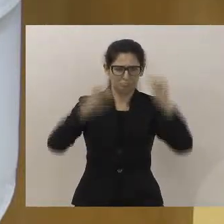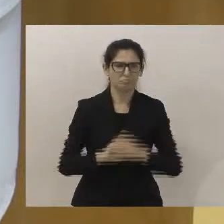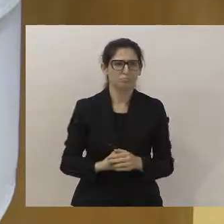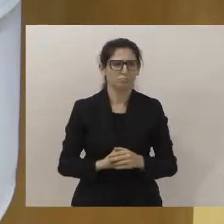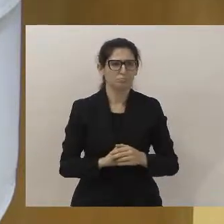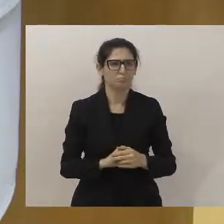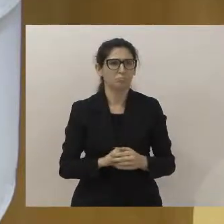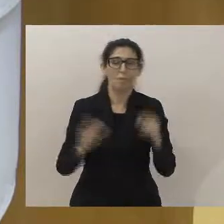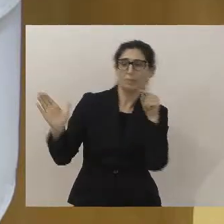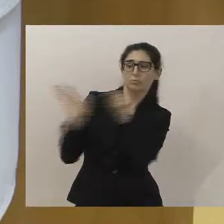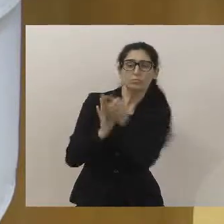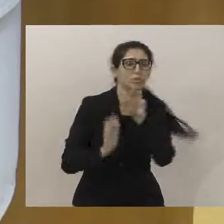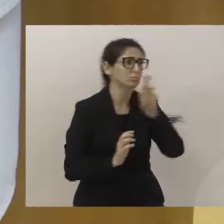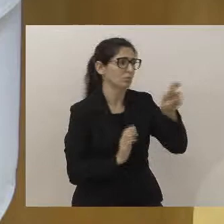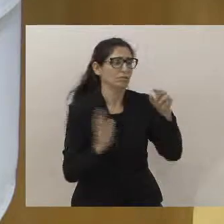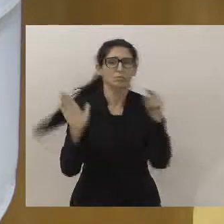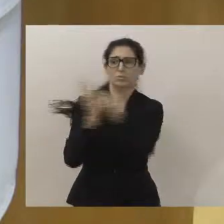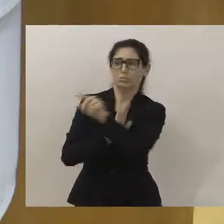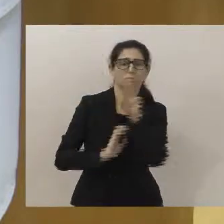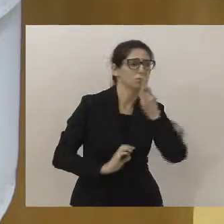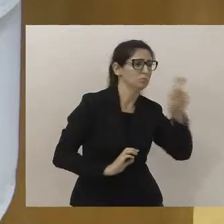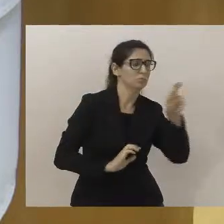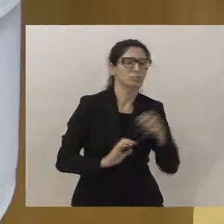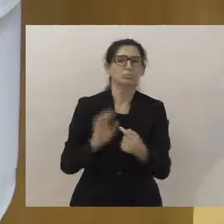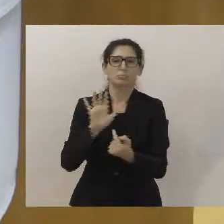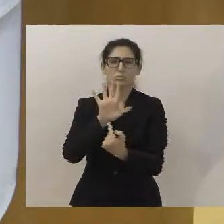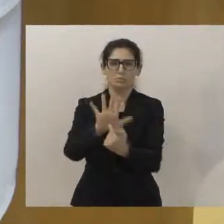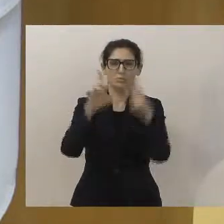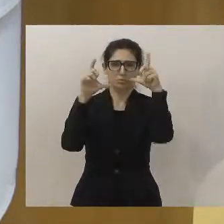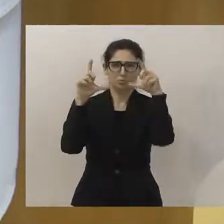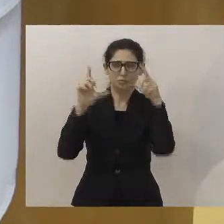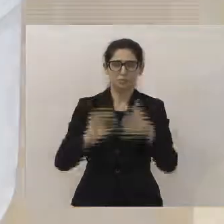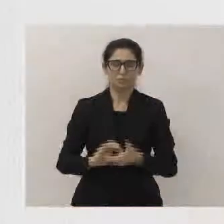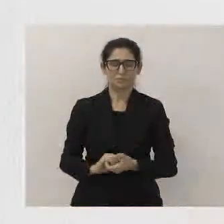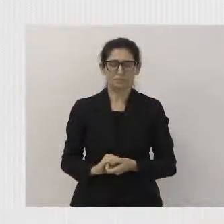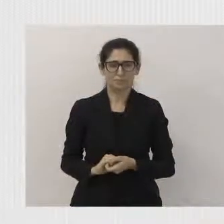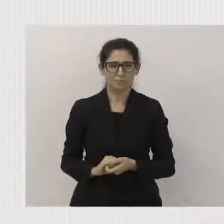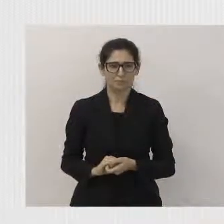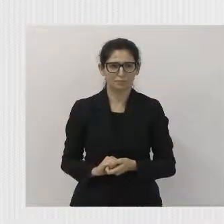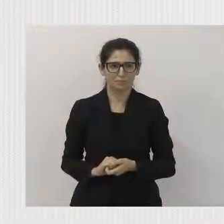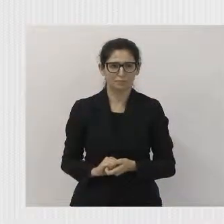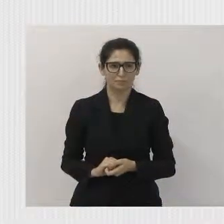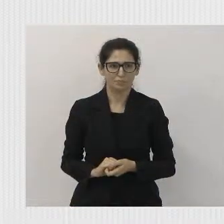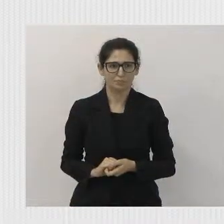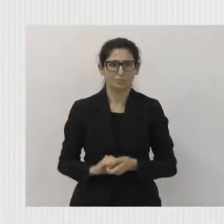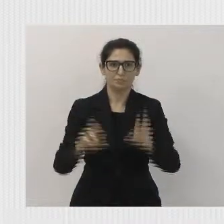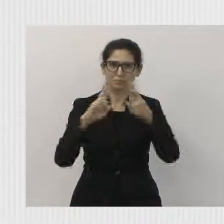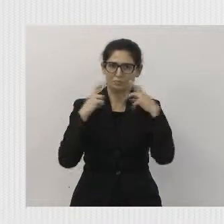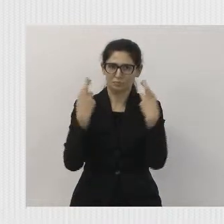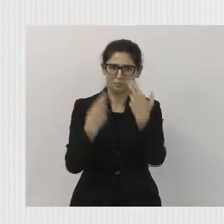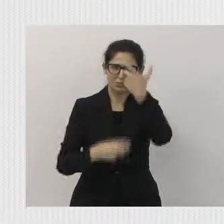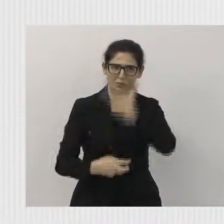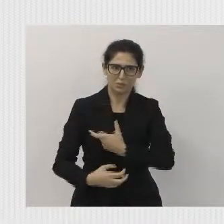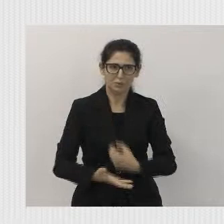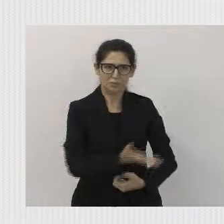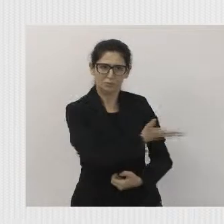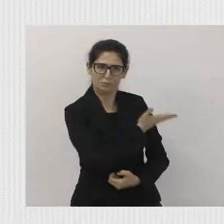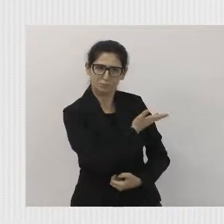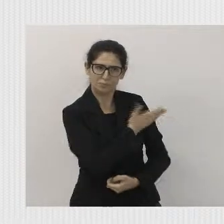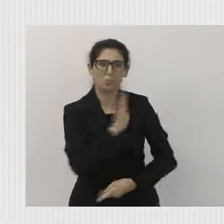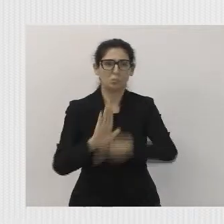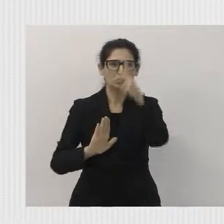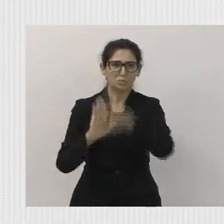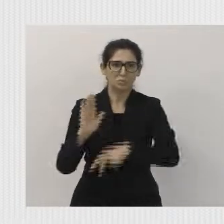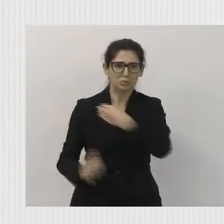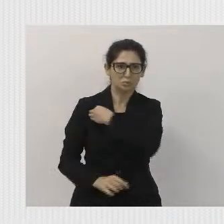várias questões. Então, aqui eu queria mostrar umas fotos. que é a discussão muito séria, né, que apresenta que